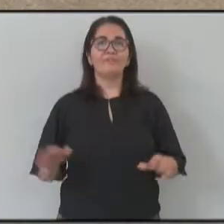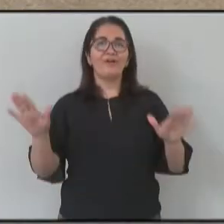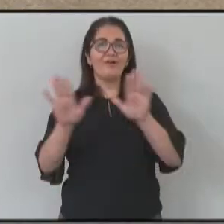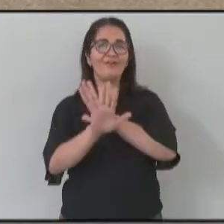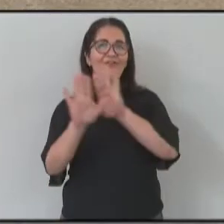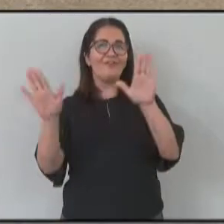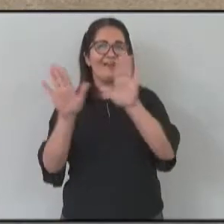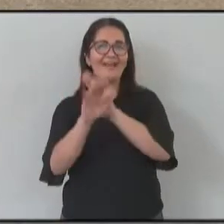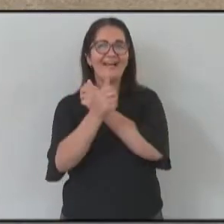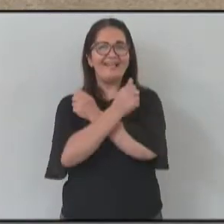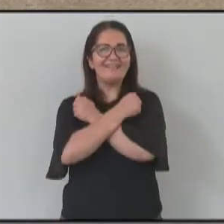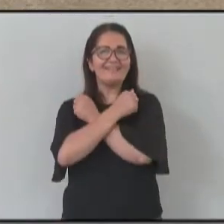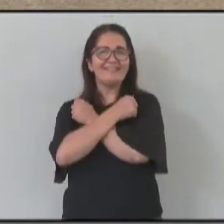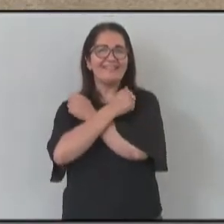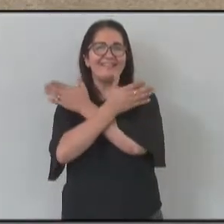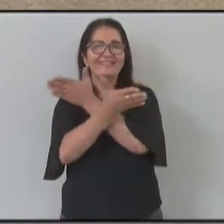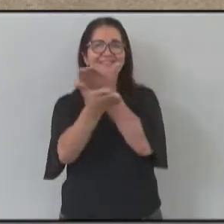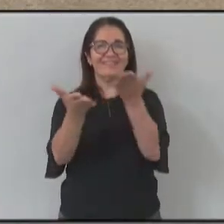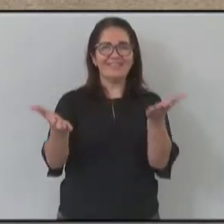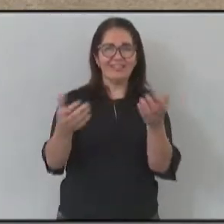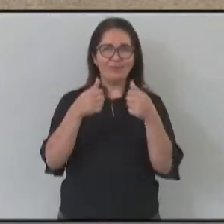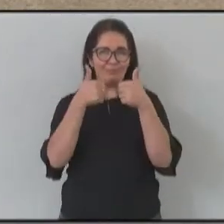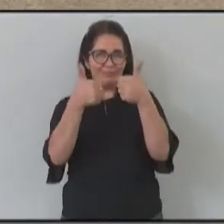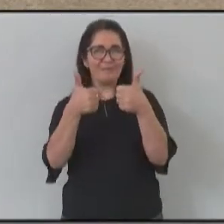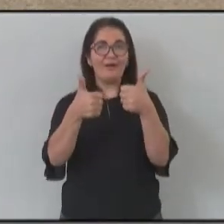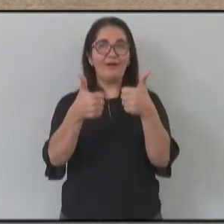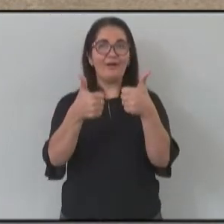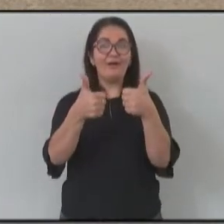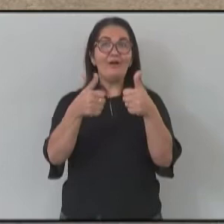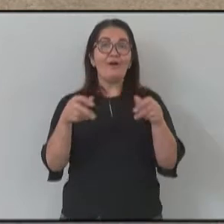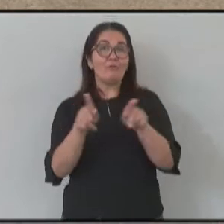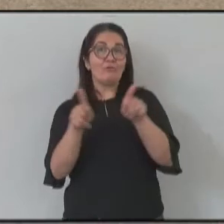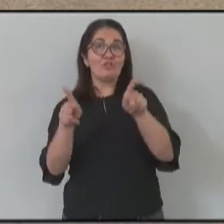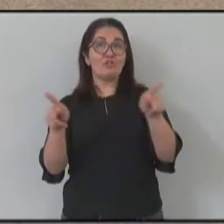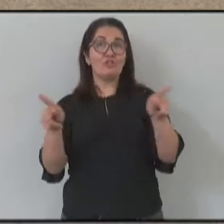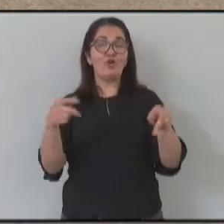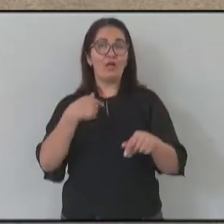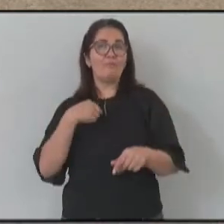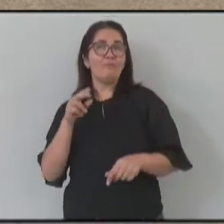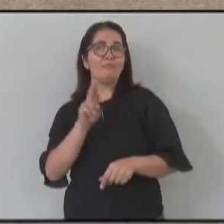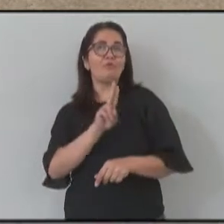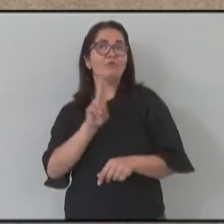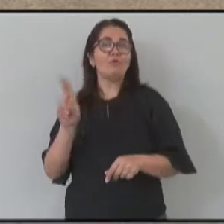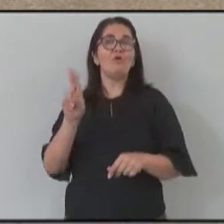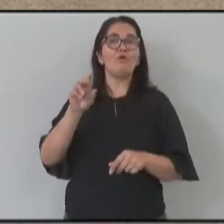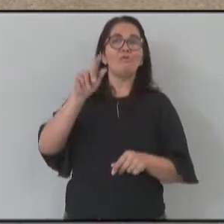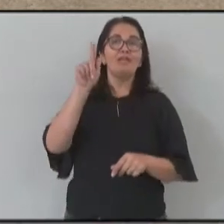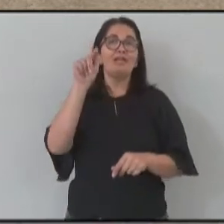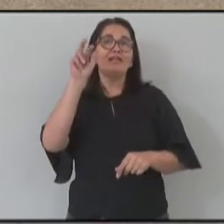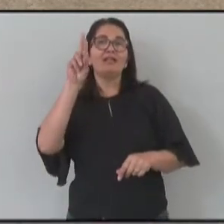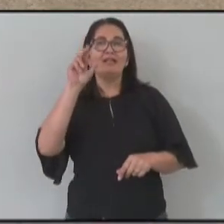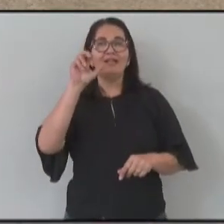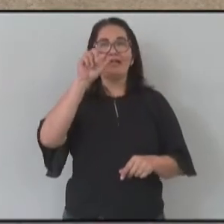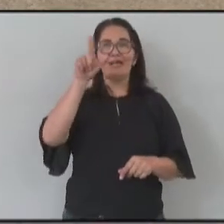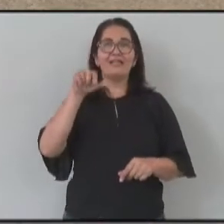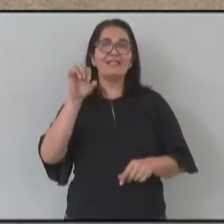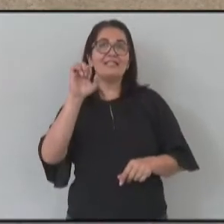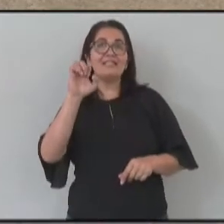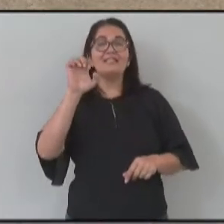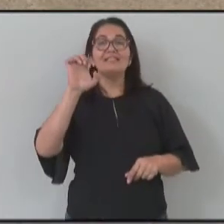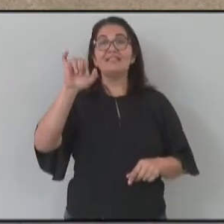Olá, crianças. Eu sou a professora Graziele Félix. Estarei trabalhando com vocês o